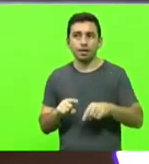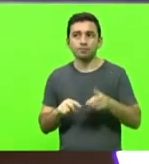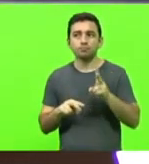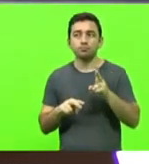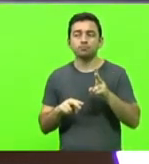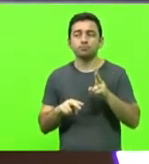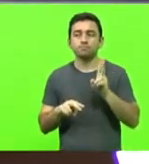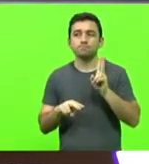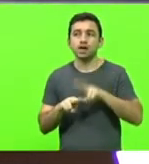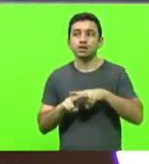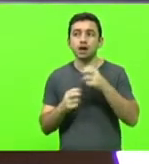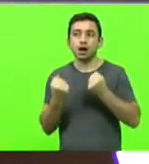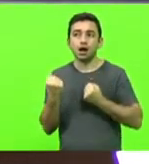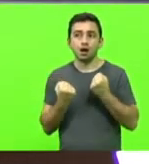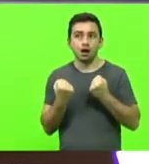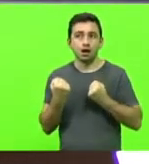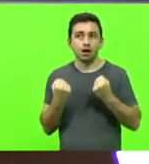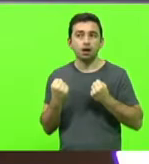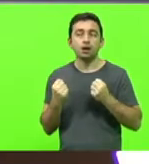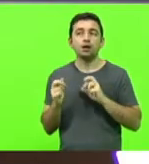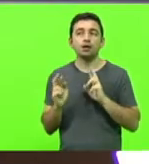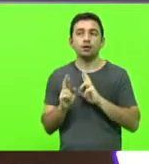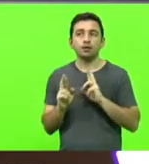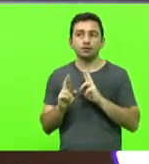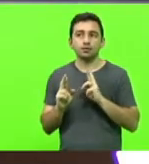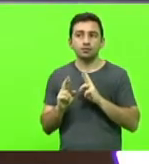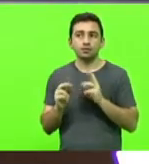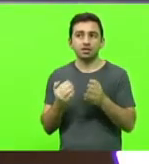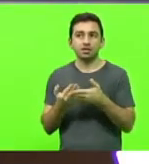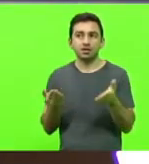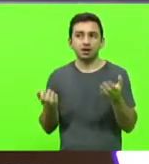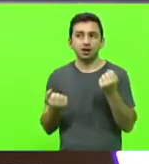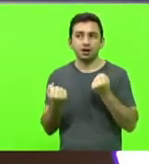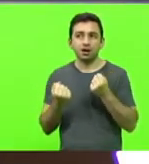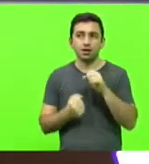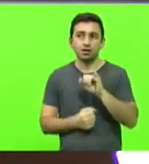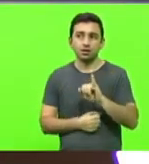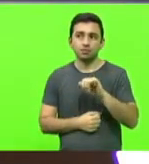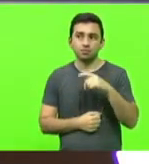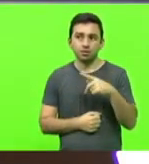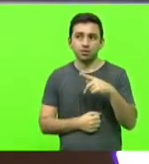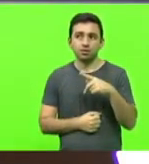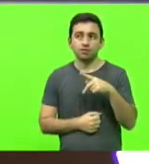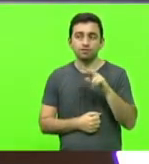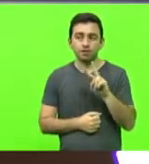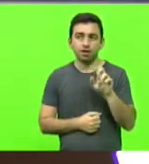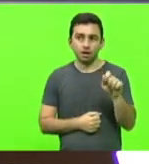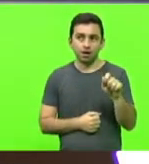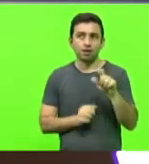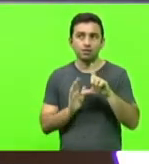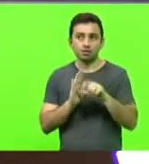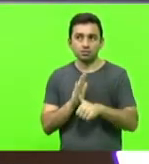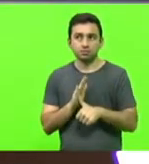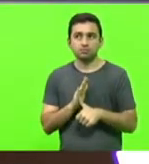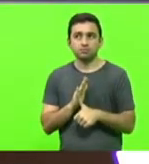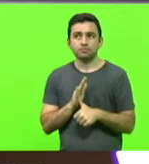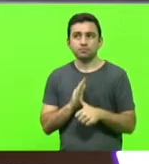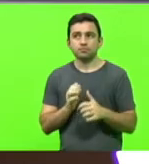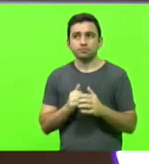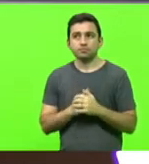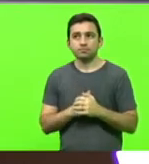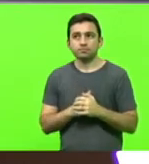carros com relação aos carros que estavam com o IPVA atrasado. Como